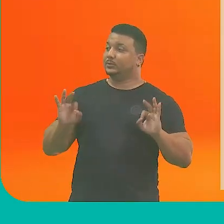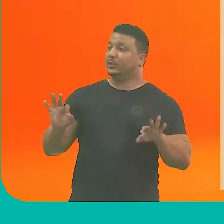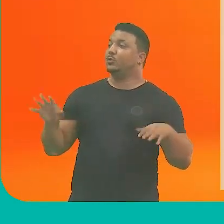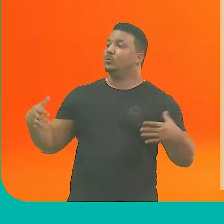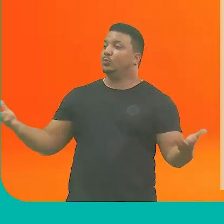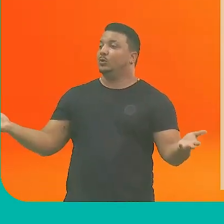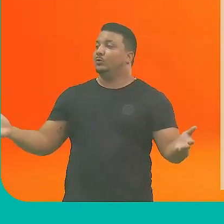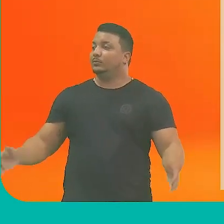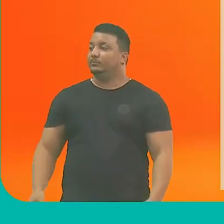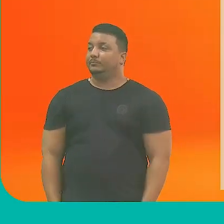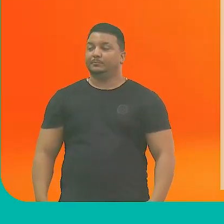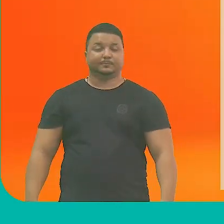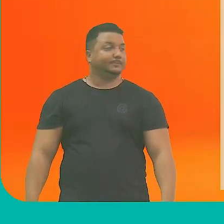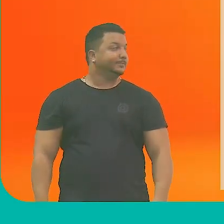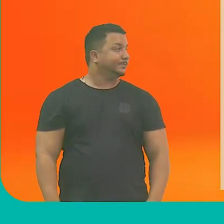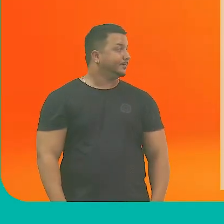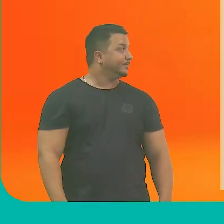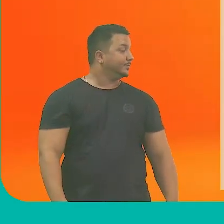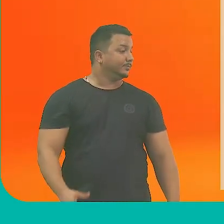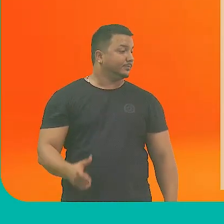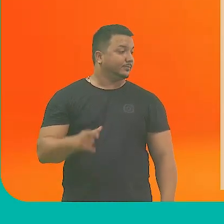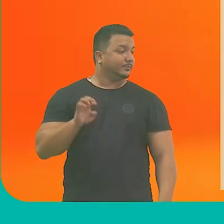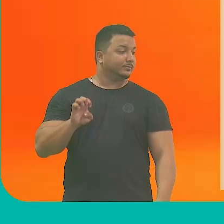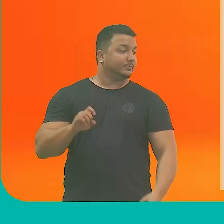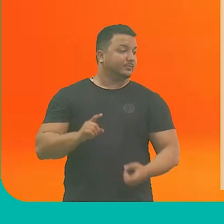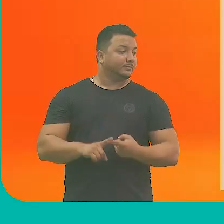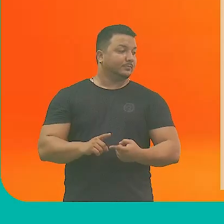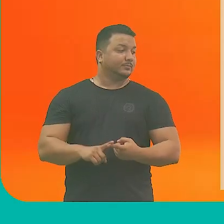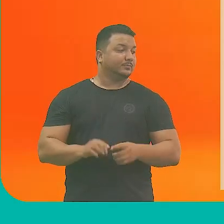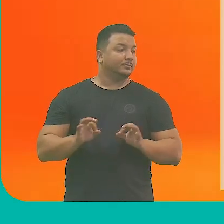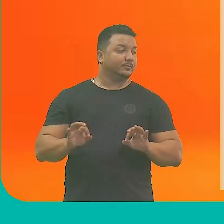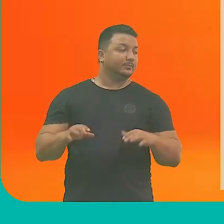D e tem também aqui o item E.